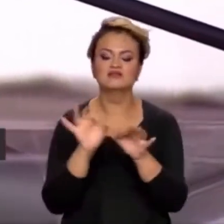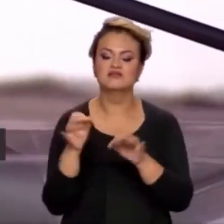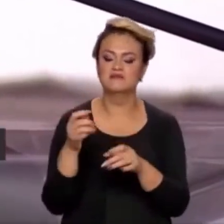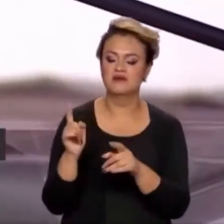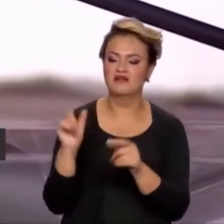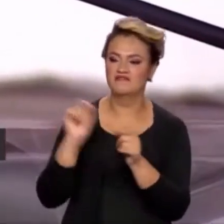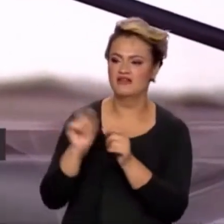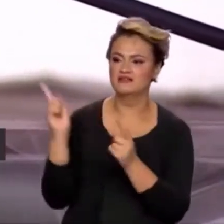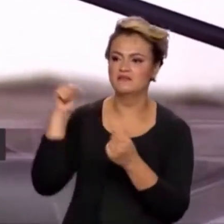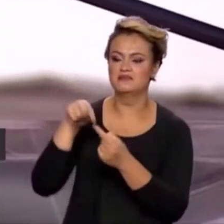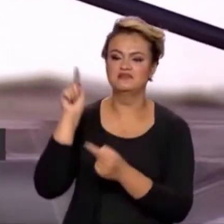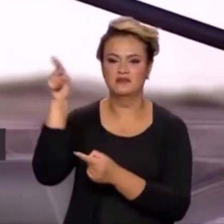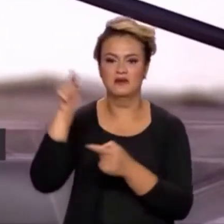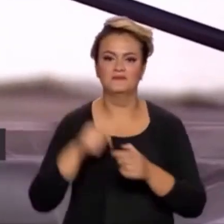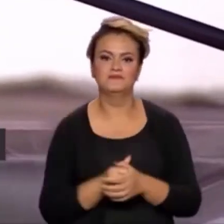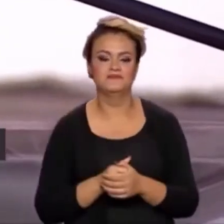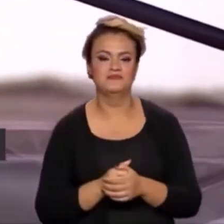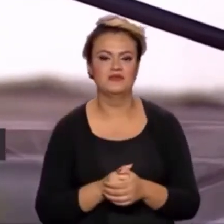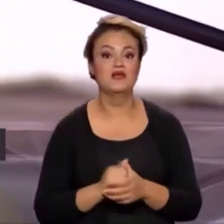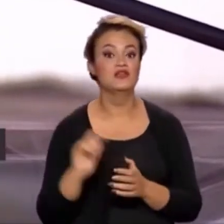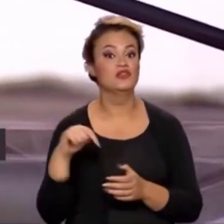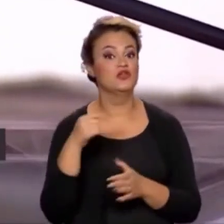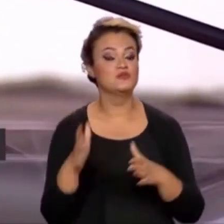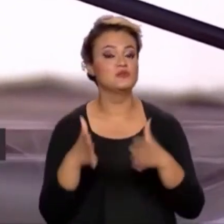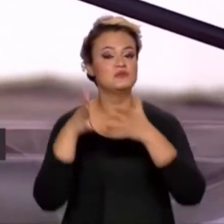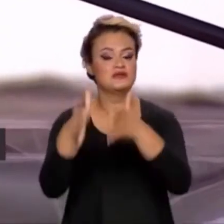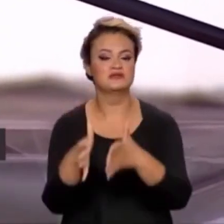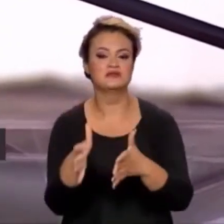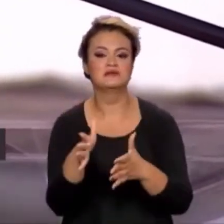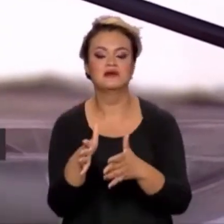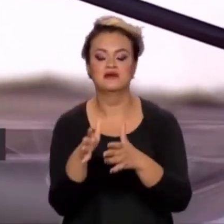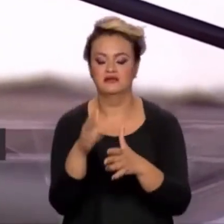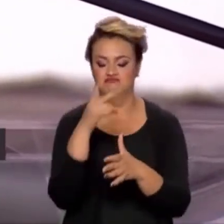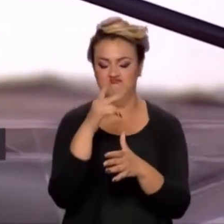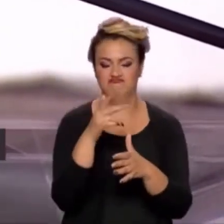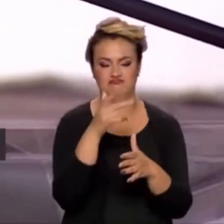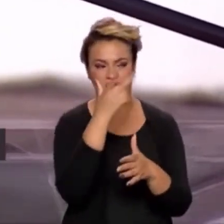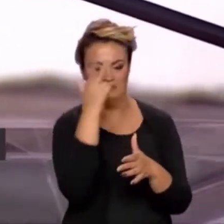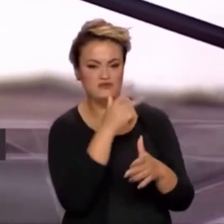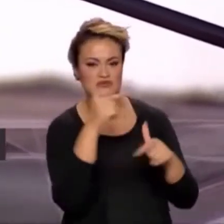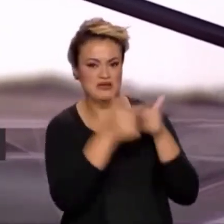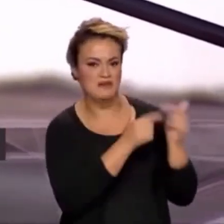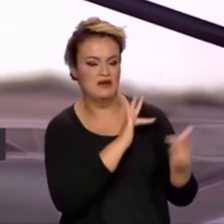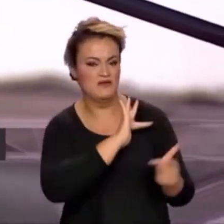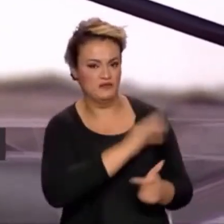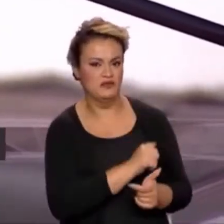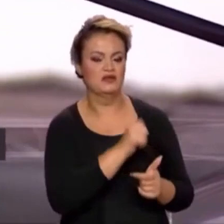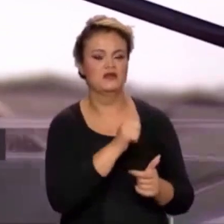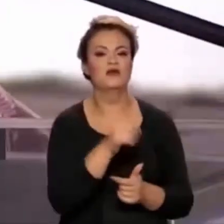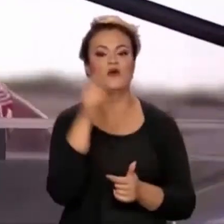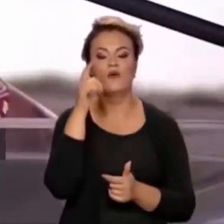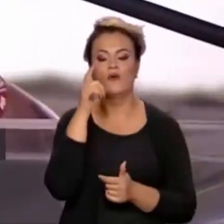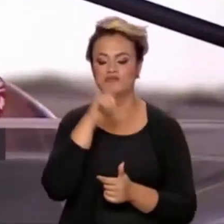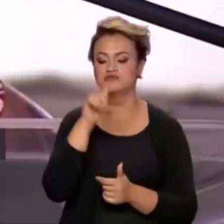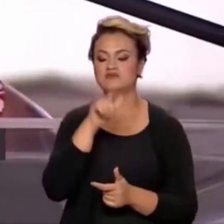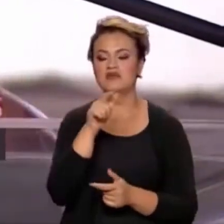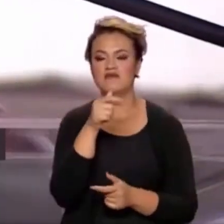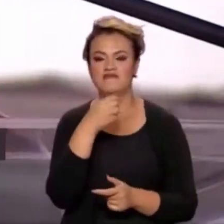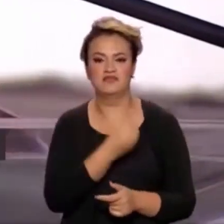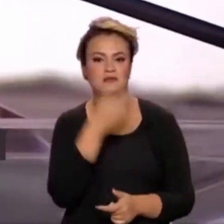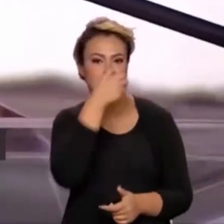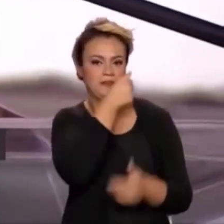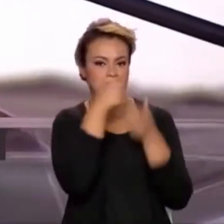institucional. E vamos atuar para que os servidores da FUNAI tenham também suas vidas